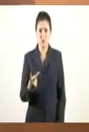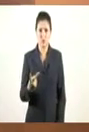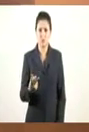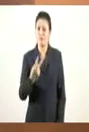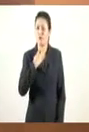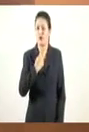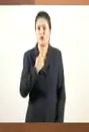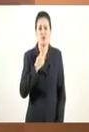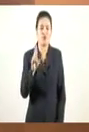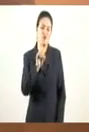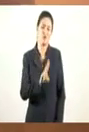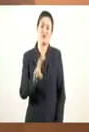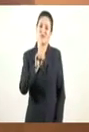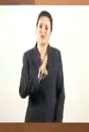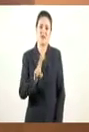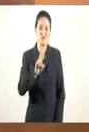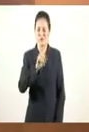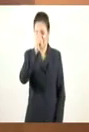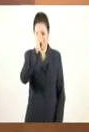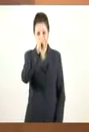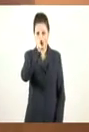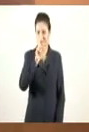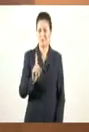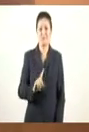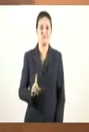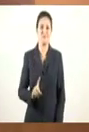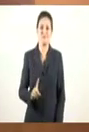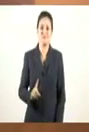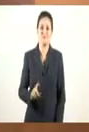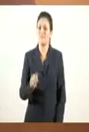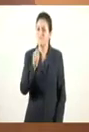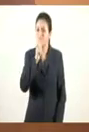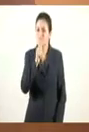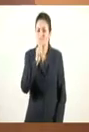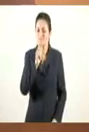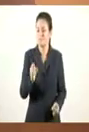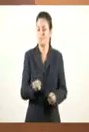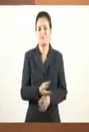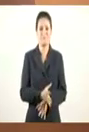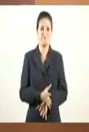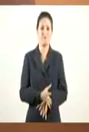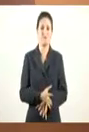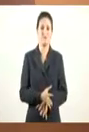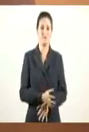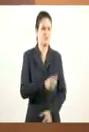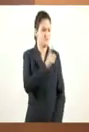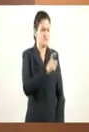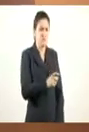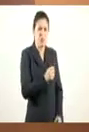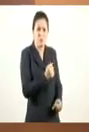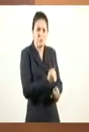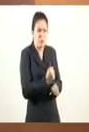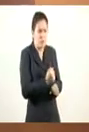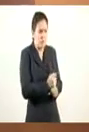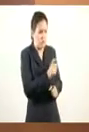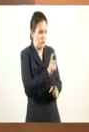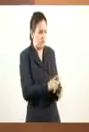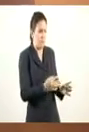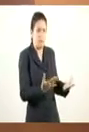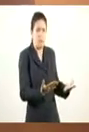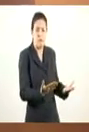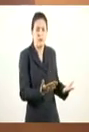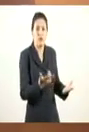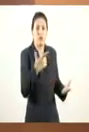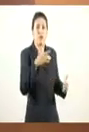principal, não atendem à população. O hospital que está só o esqueleto, claro, não vai atender ninguém, porque não tem nem teto